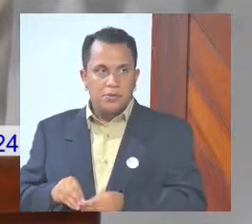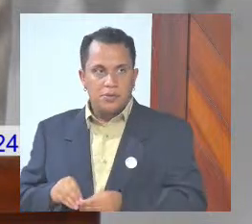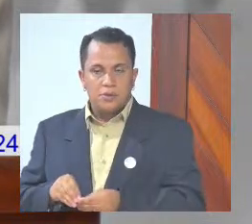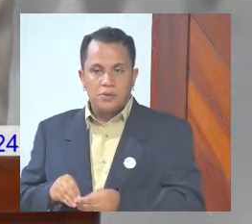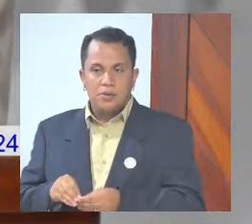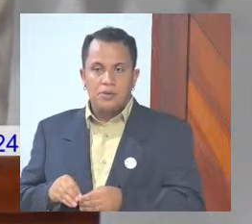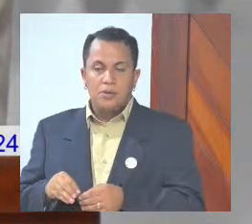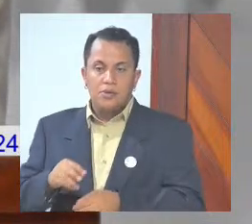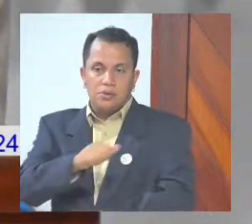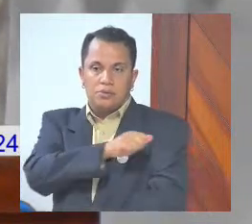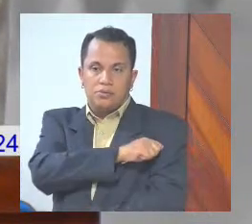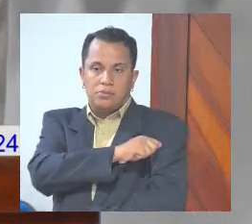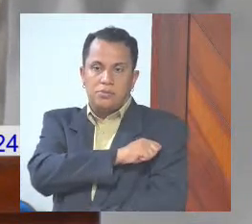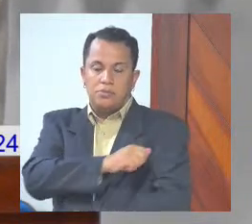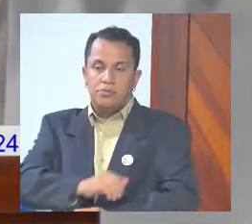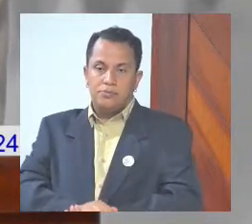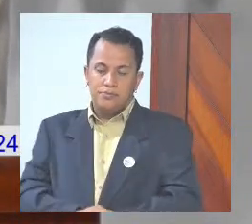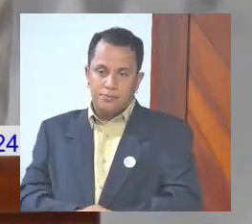deixar os alunos.